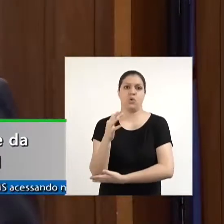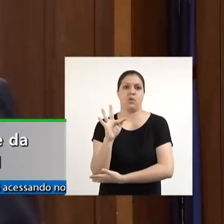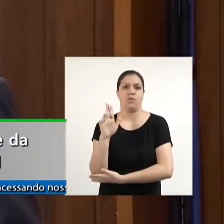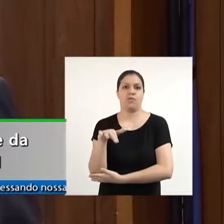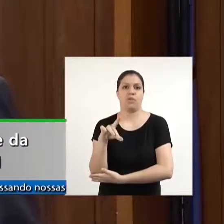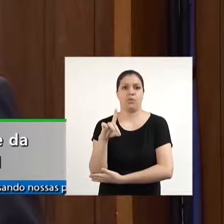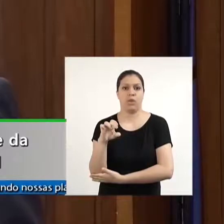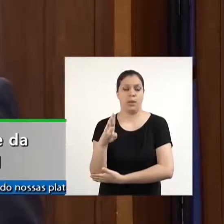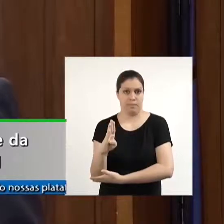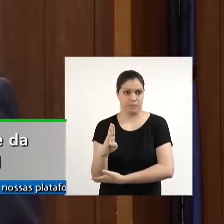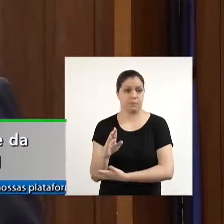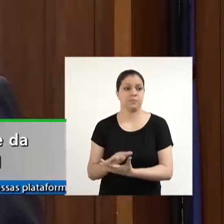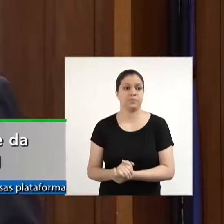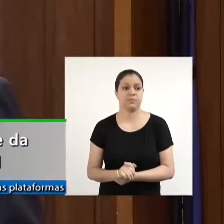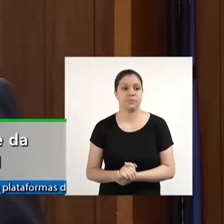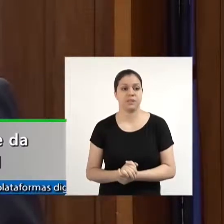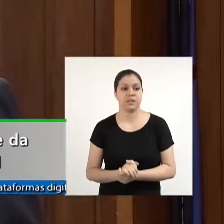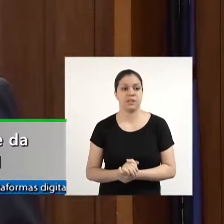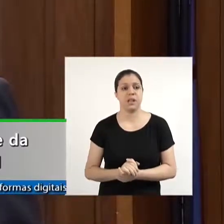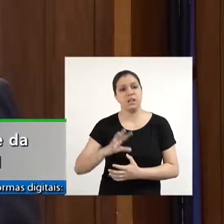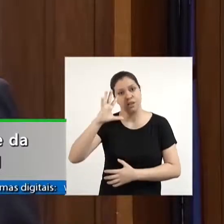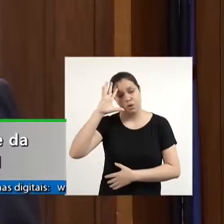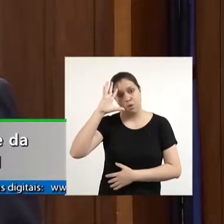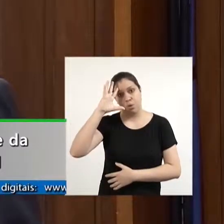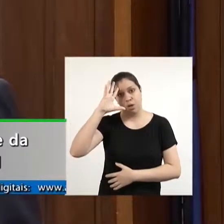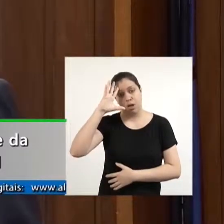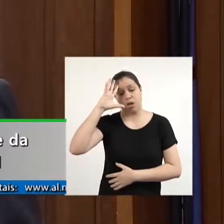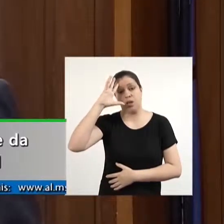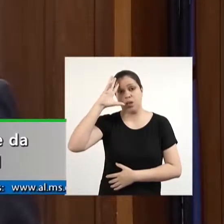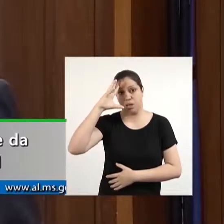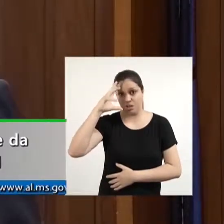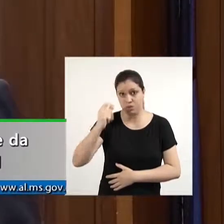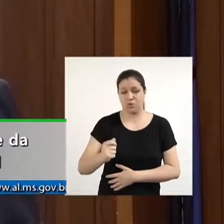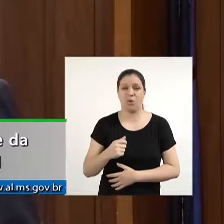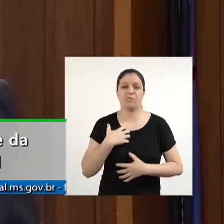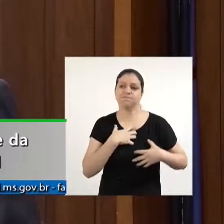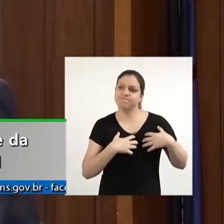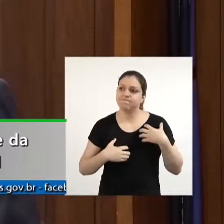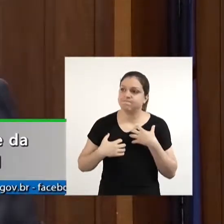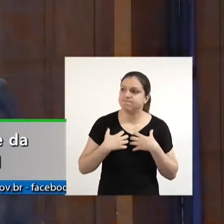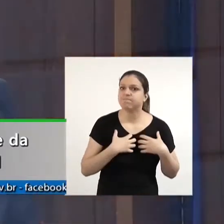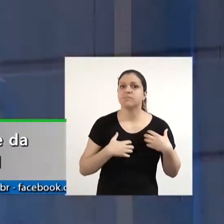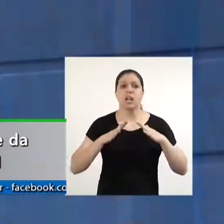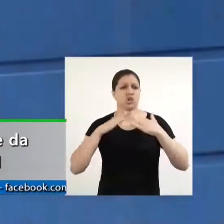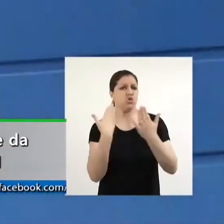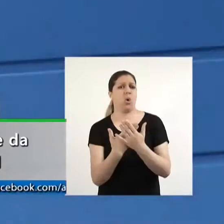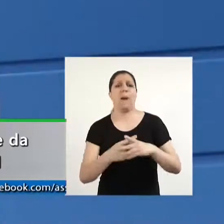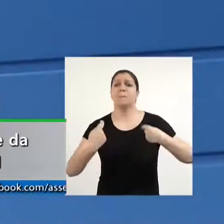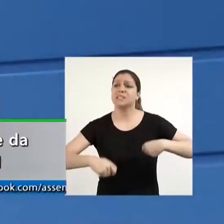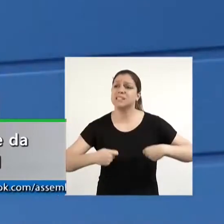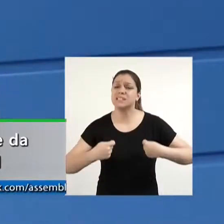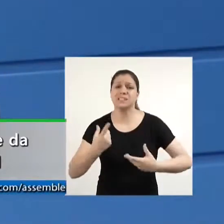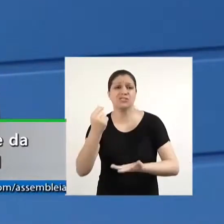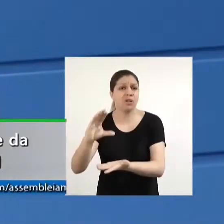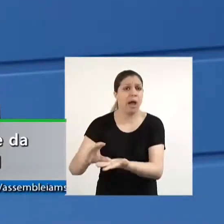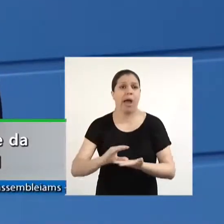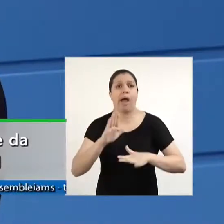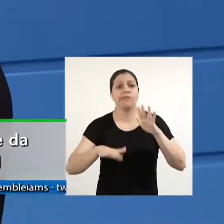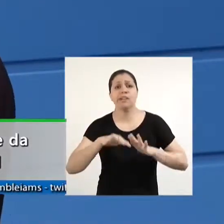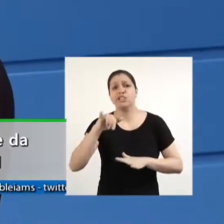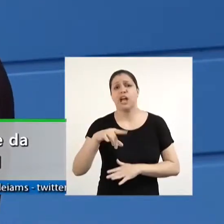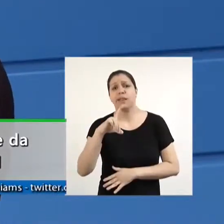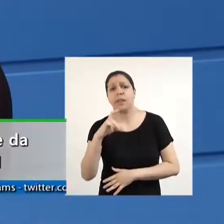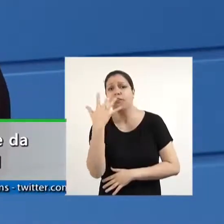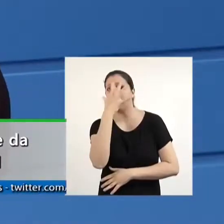de julho a julho. Isso resolve uma angústia muito grande dessas instituições, que às vezes fica janeiro, fevereiro,